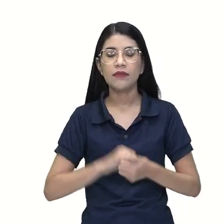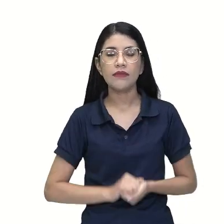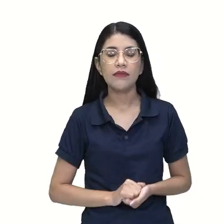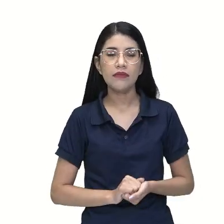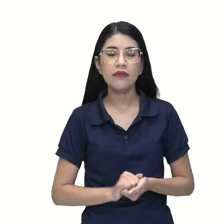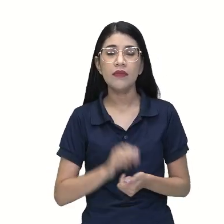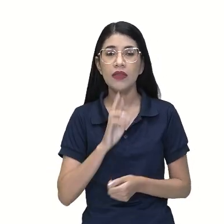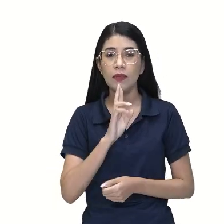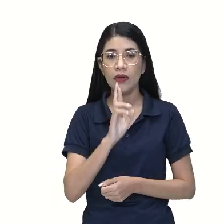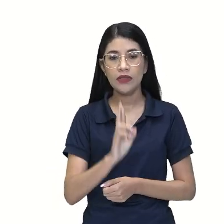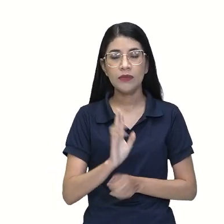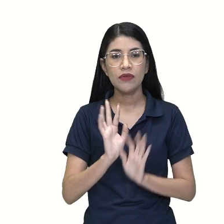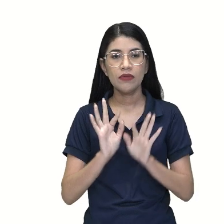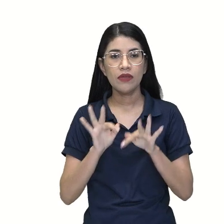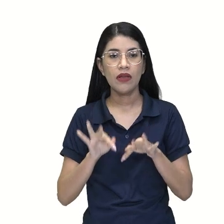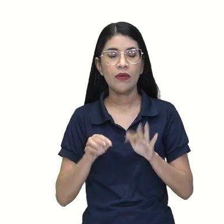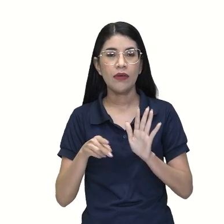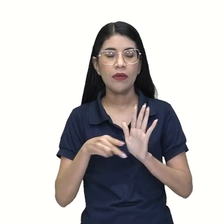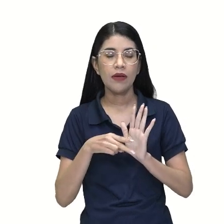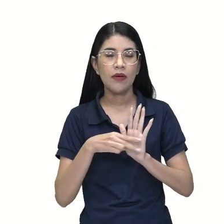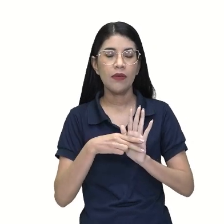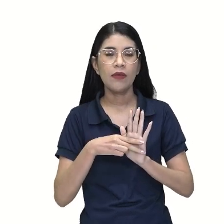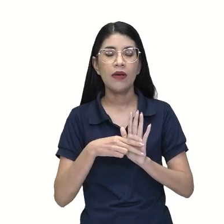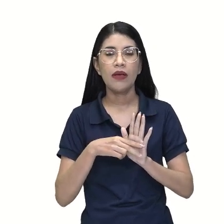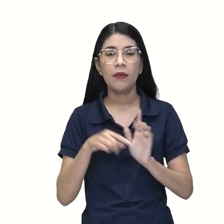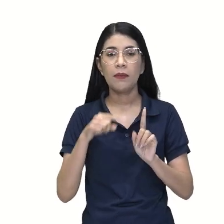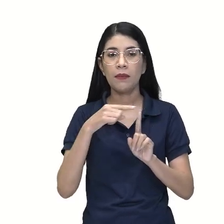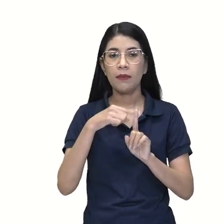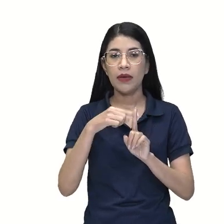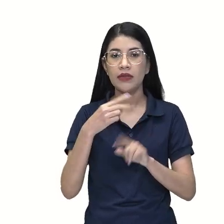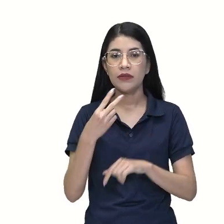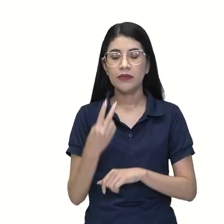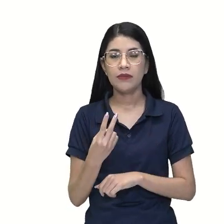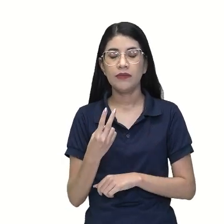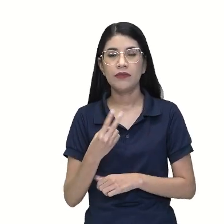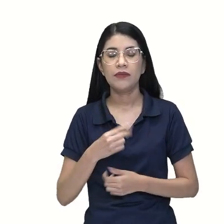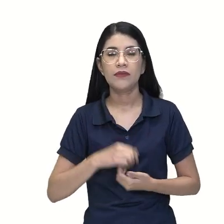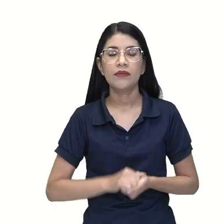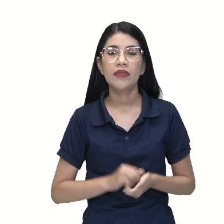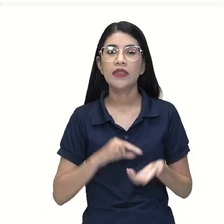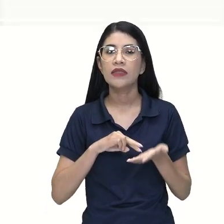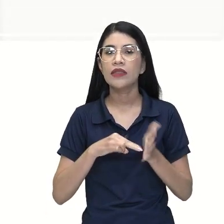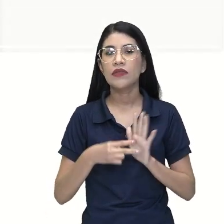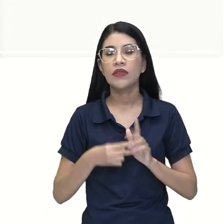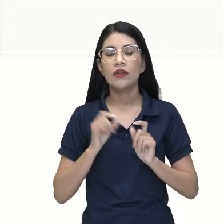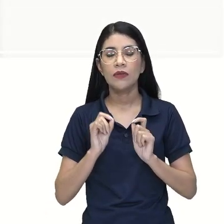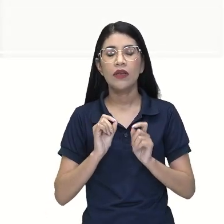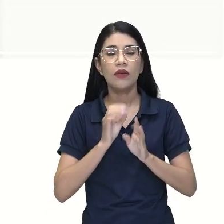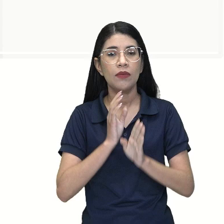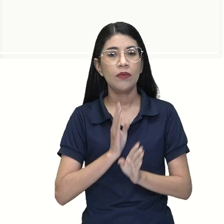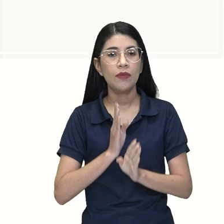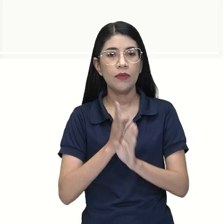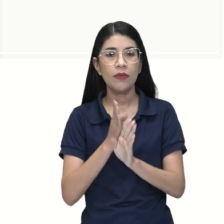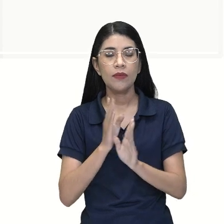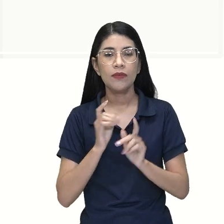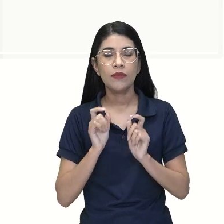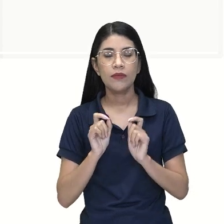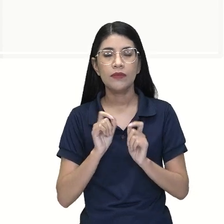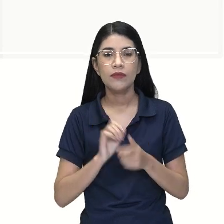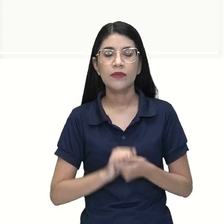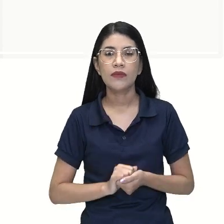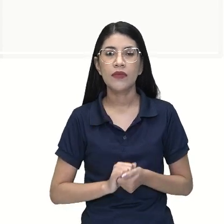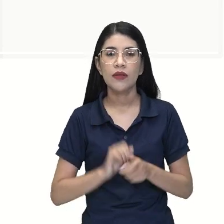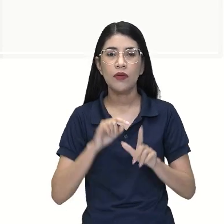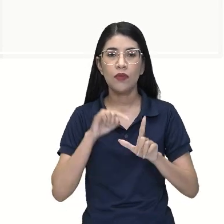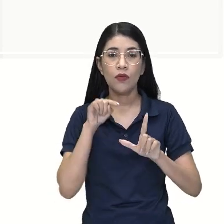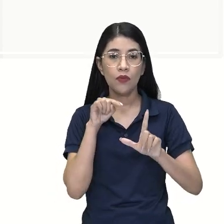aqui é igual a 2 positivo, ou seja, eu já encontrei o